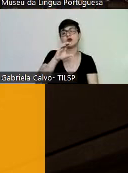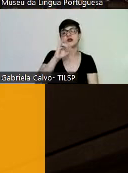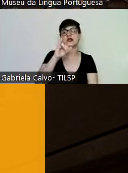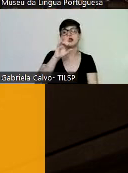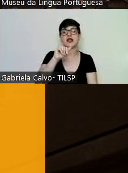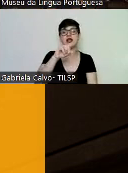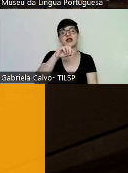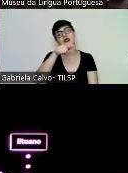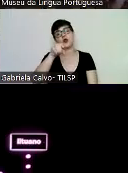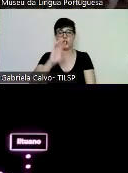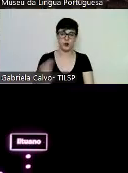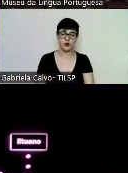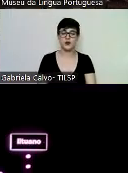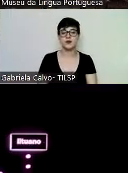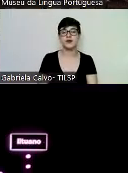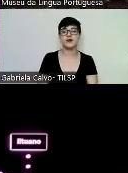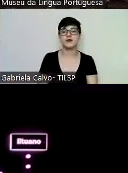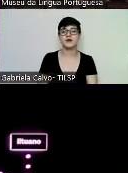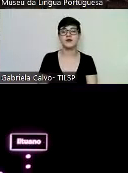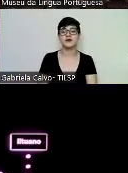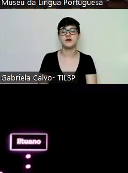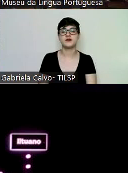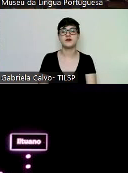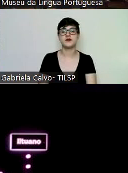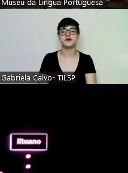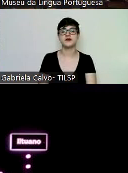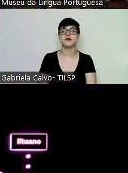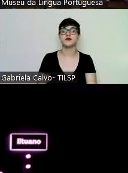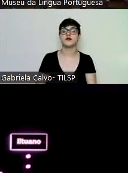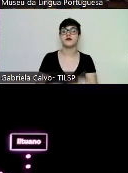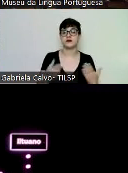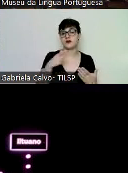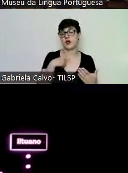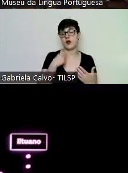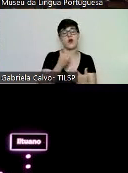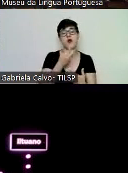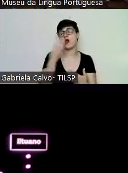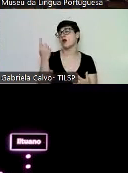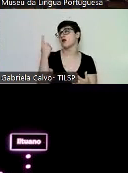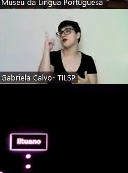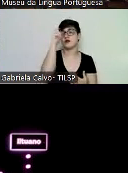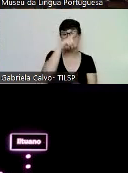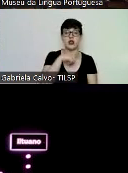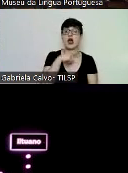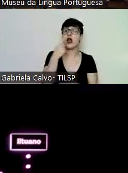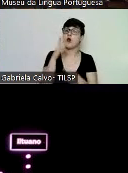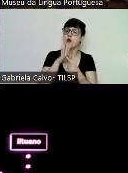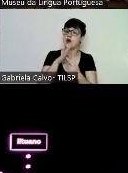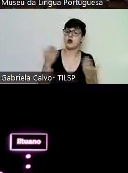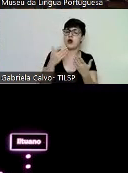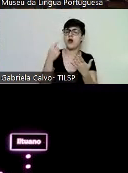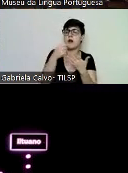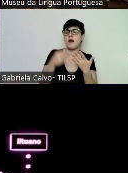avançar muito rapidamente Então a gente tem enormes desafios né tô trazendo alguns aqui